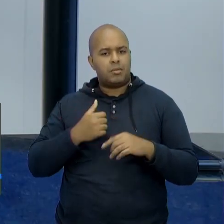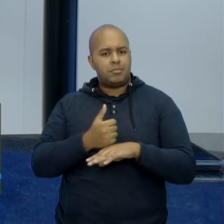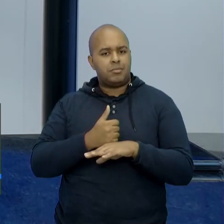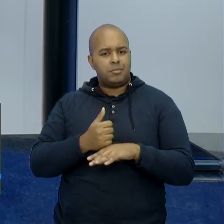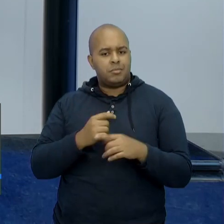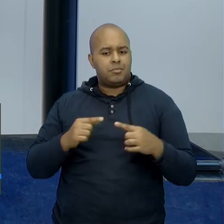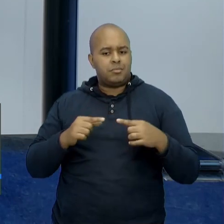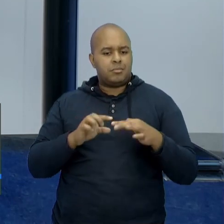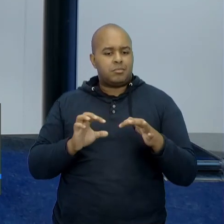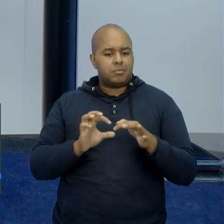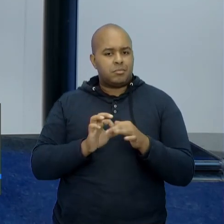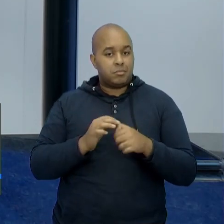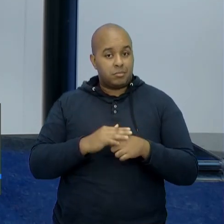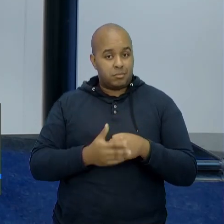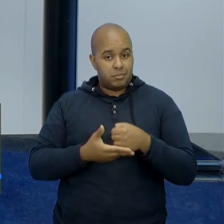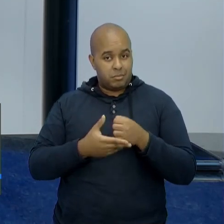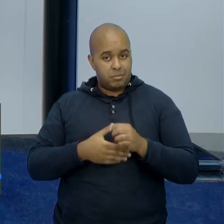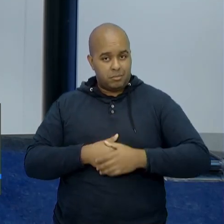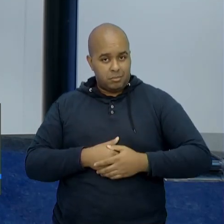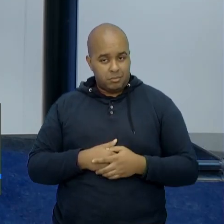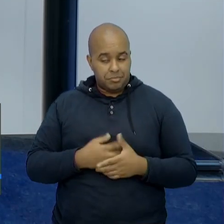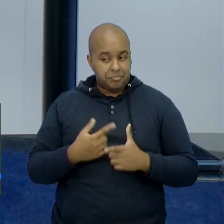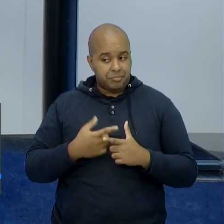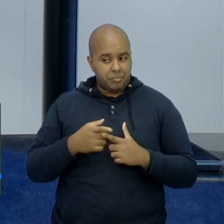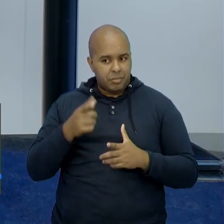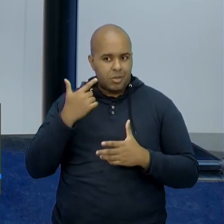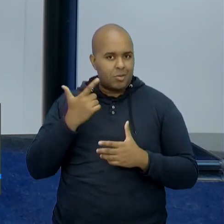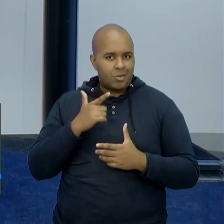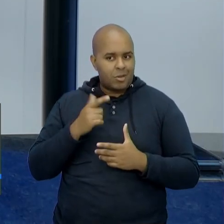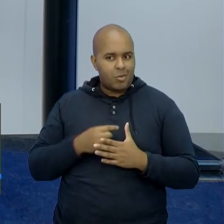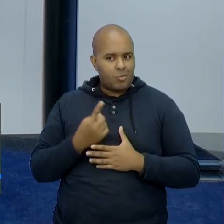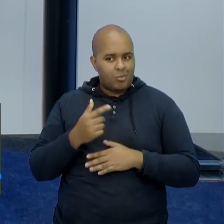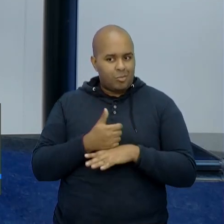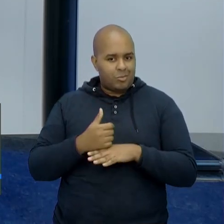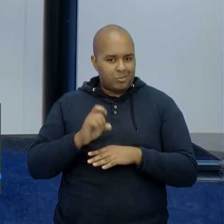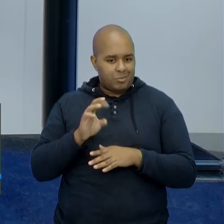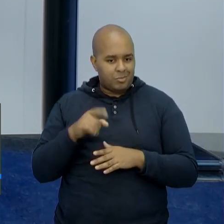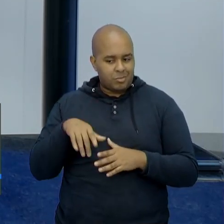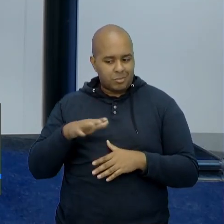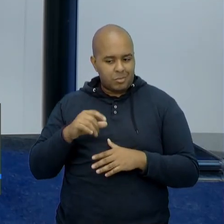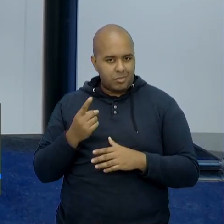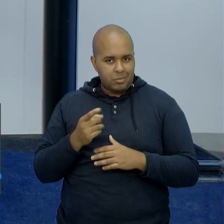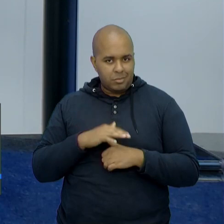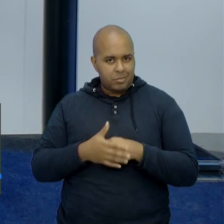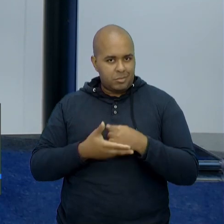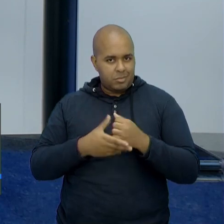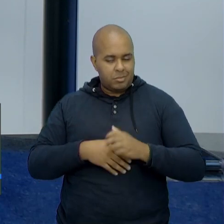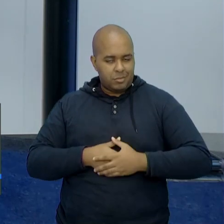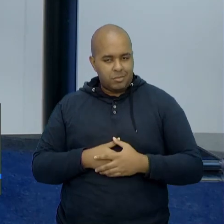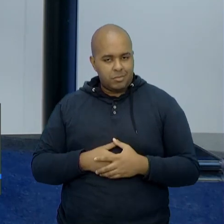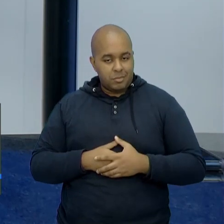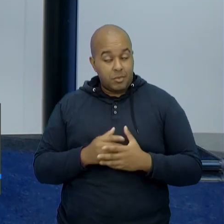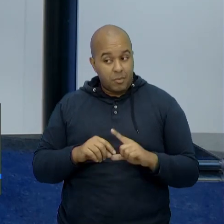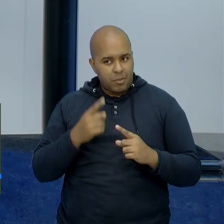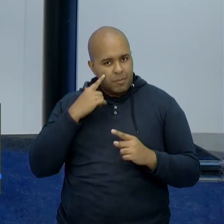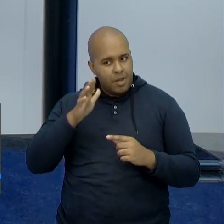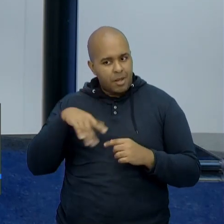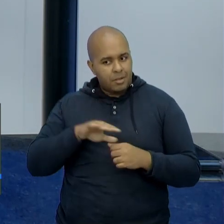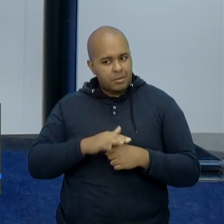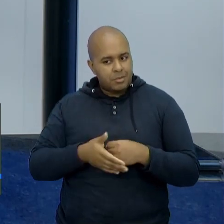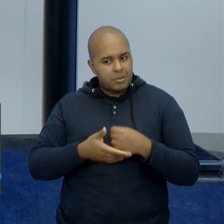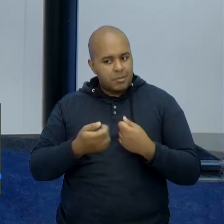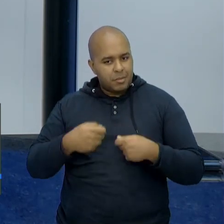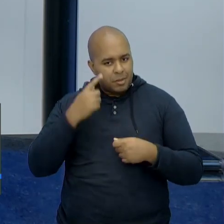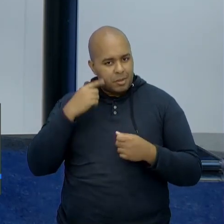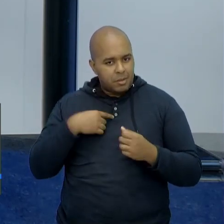profissões ligadas à sustentabilidade, porque não existe um profissional só numa área de sustentabilidade. Uma área de sustentabilidade